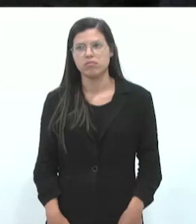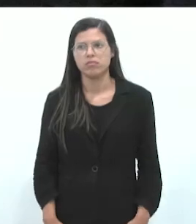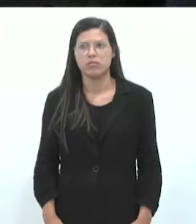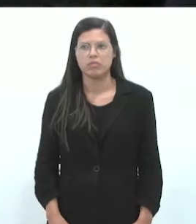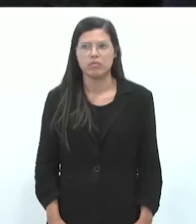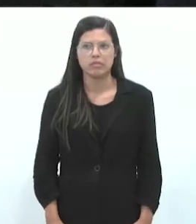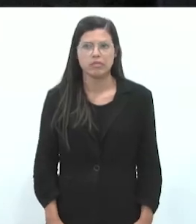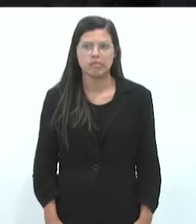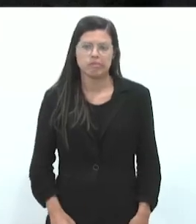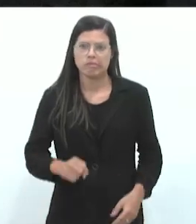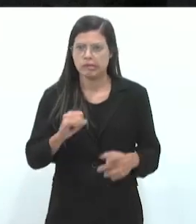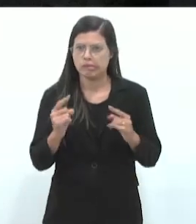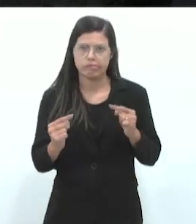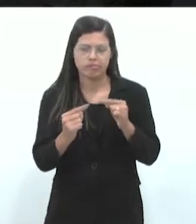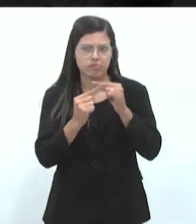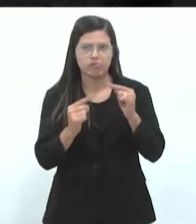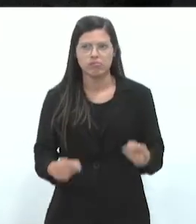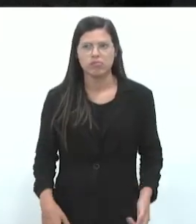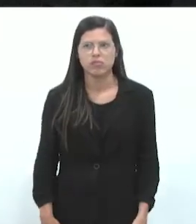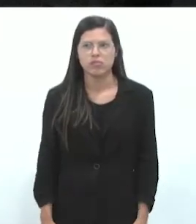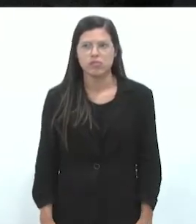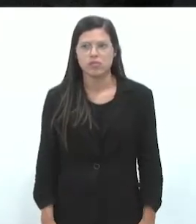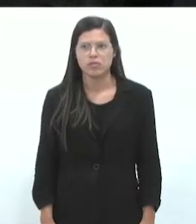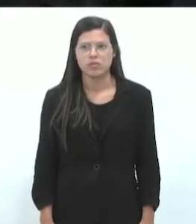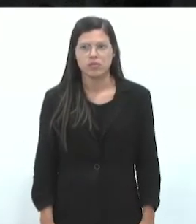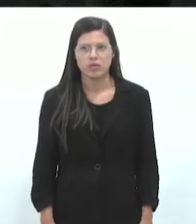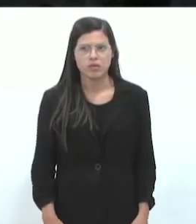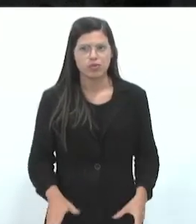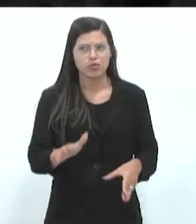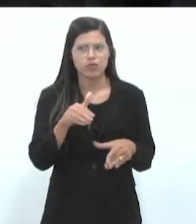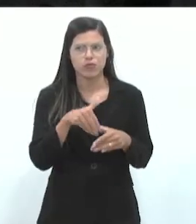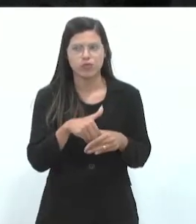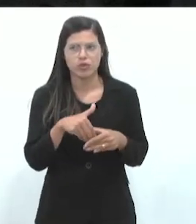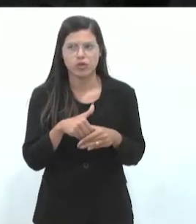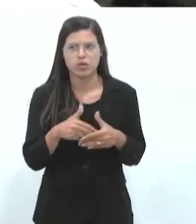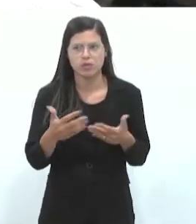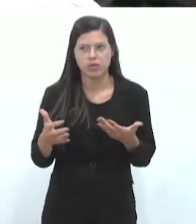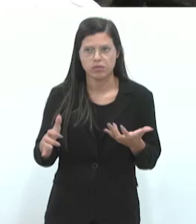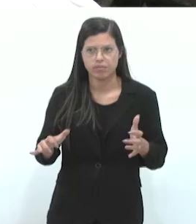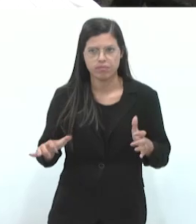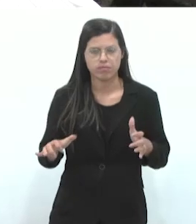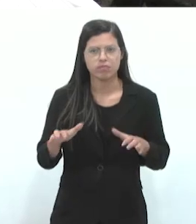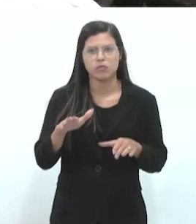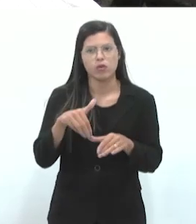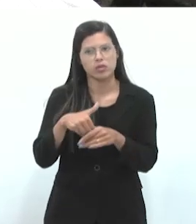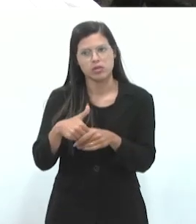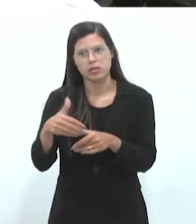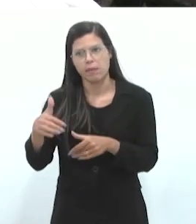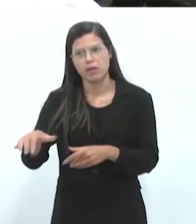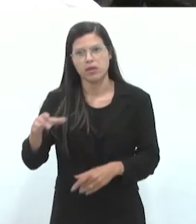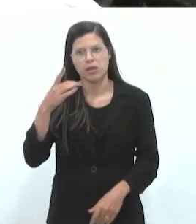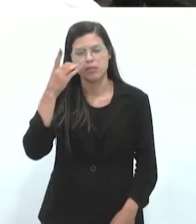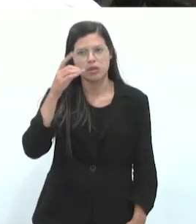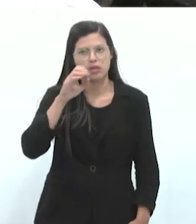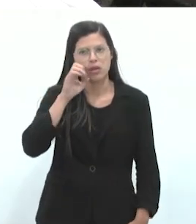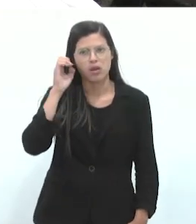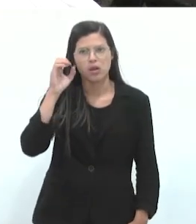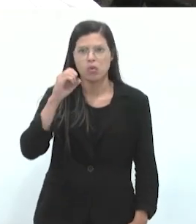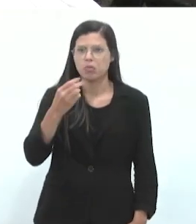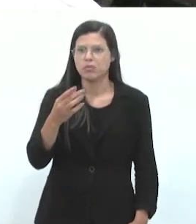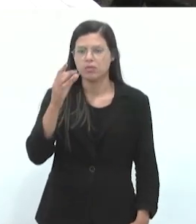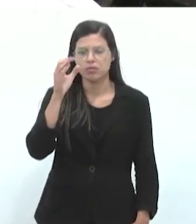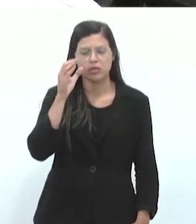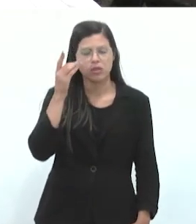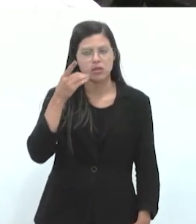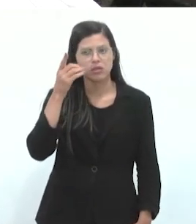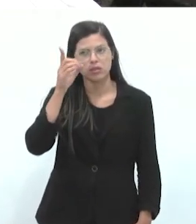Na verdade, esse aqui vai. A gente votando, seja o voto em separado da deputada Élica ou o voto separado da deputada Célia, vai matar esse projeto. Então tá